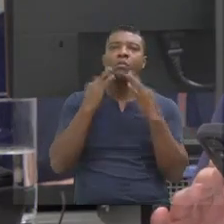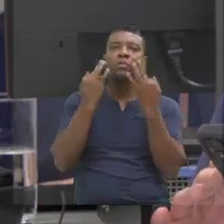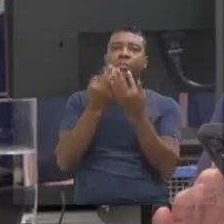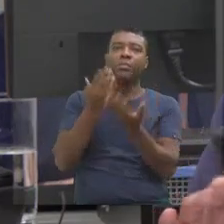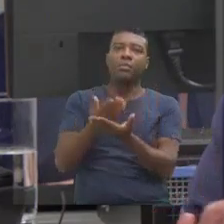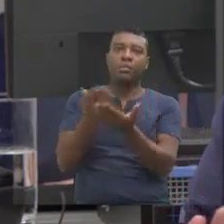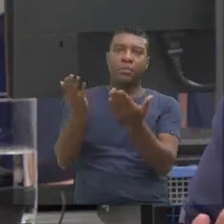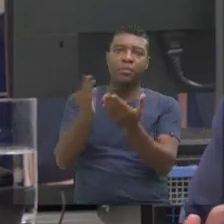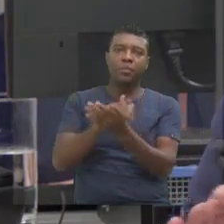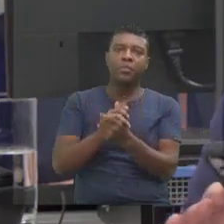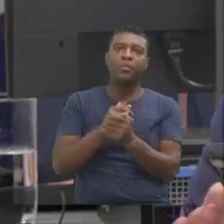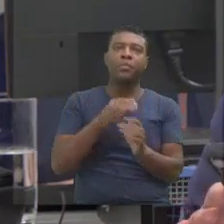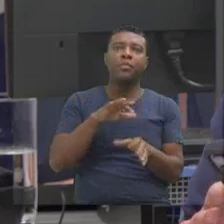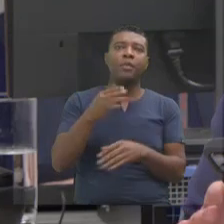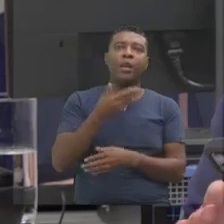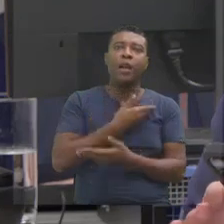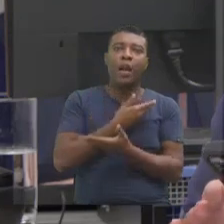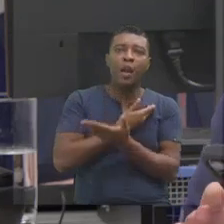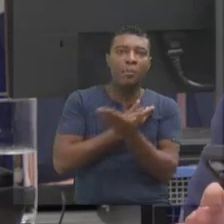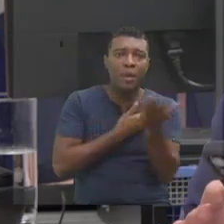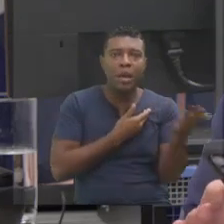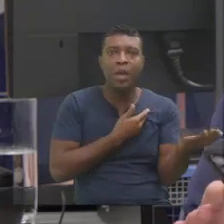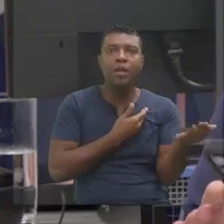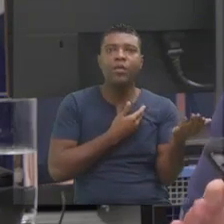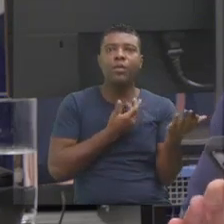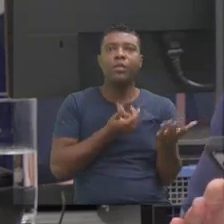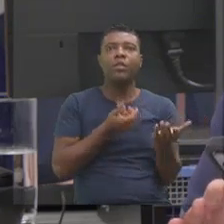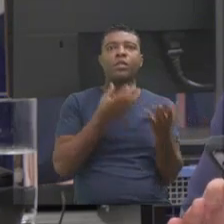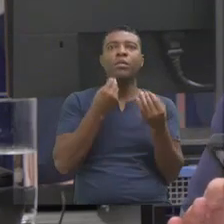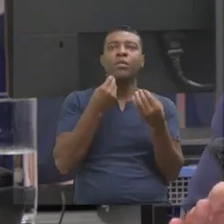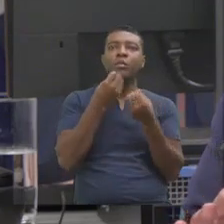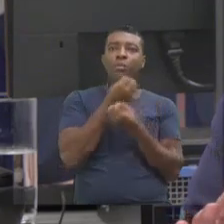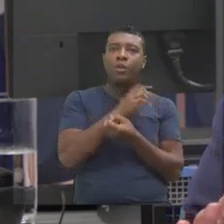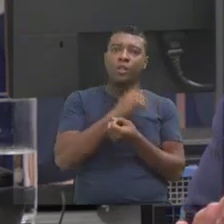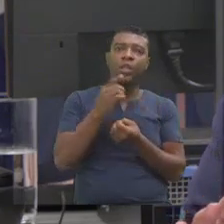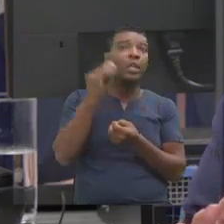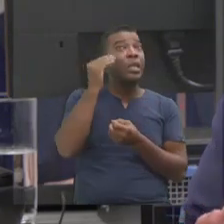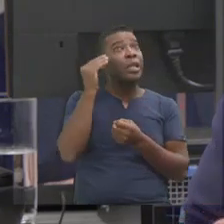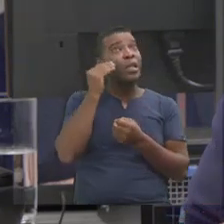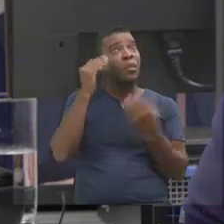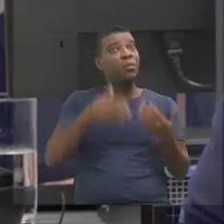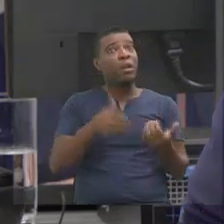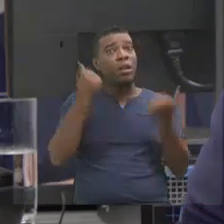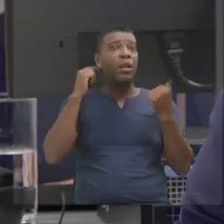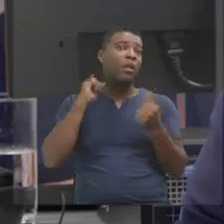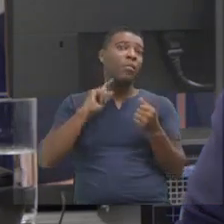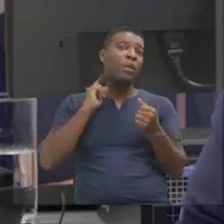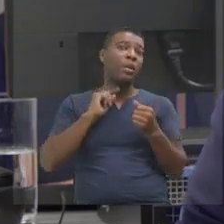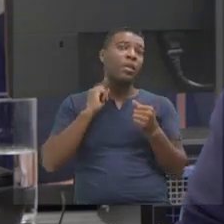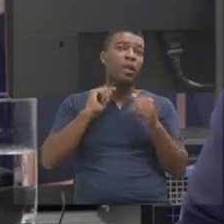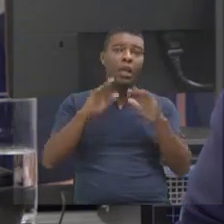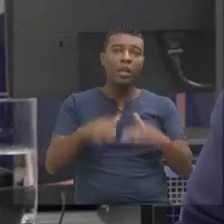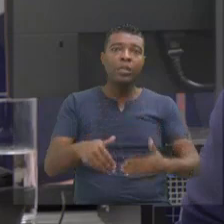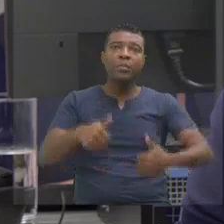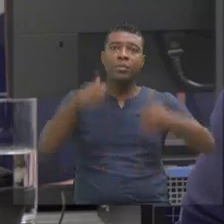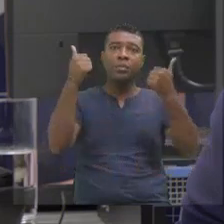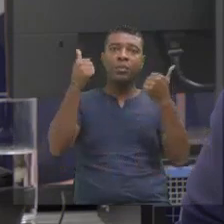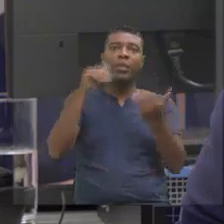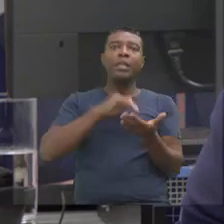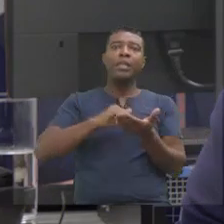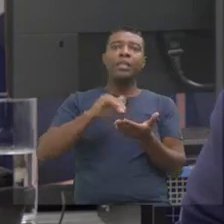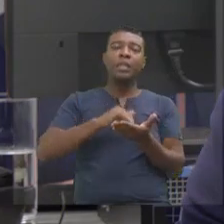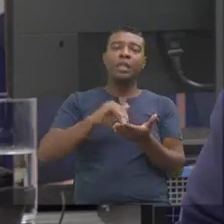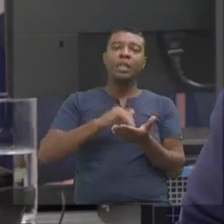muito bom dia meus amigos que nós estamos todos juntos para fazer com que Minas Gerais avance cada vez mais aos secretário de saúde